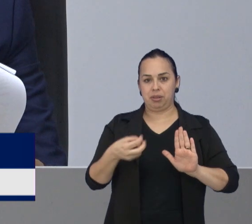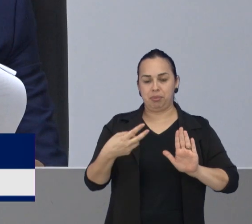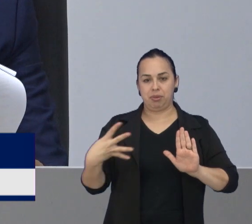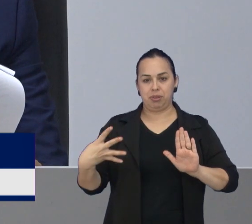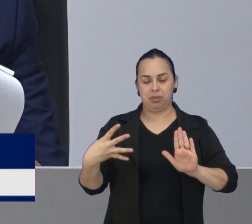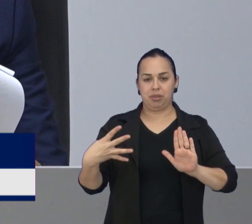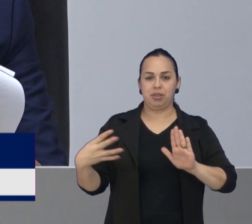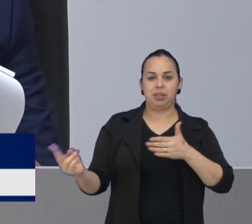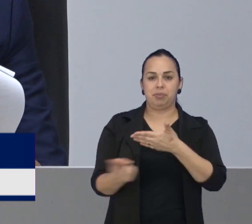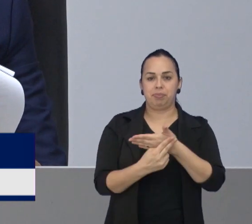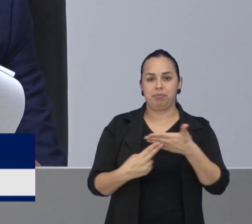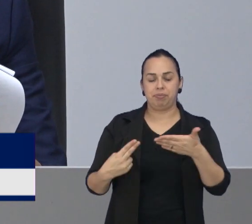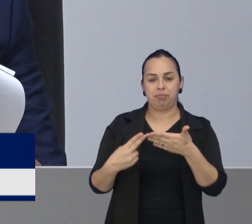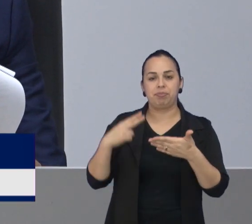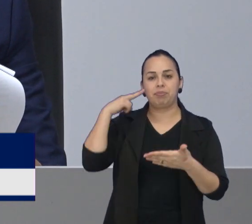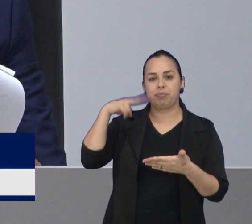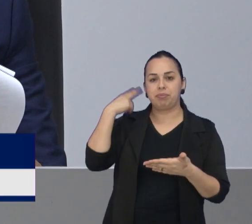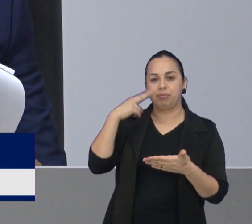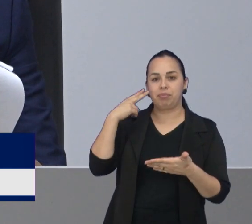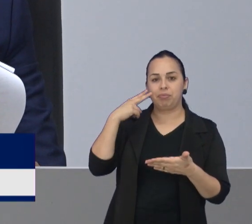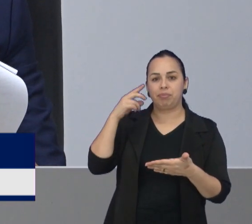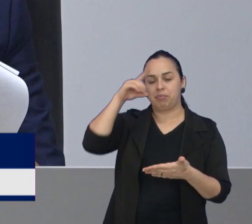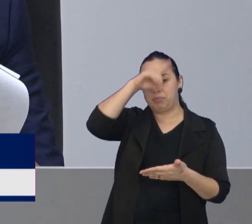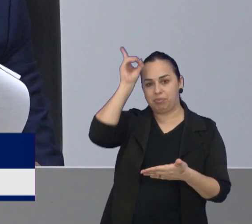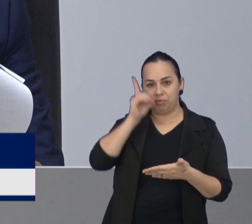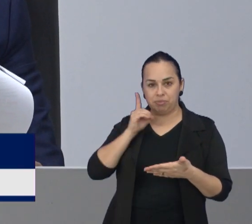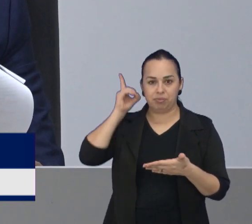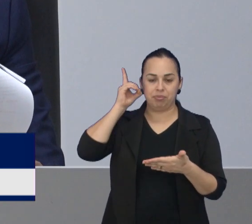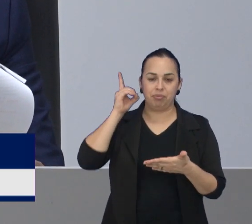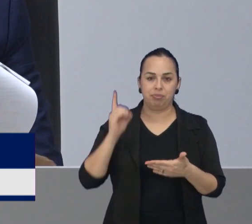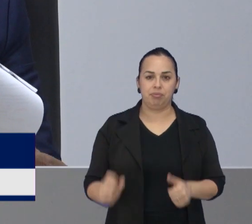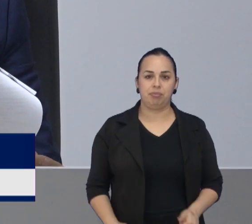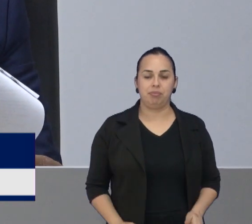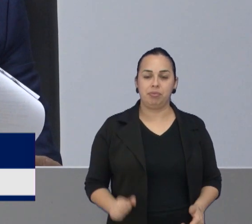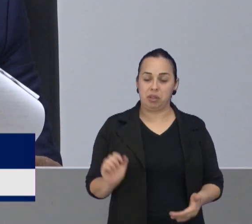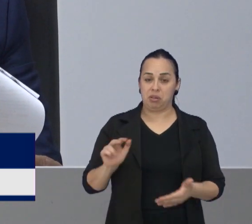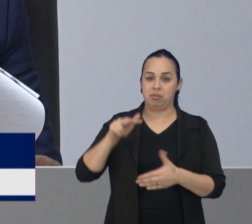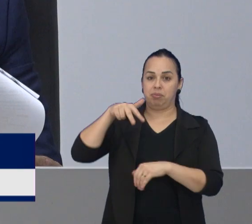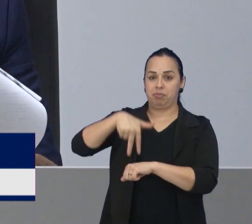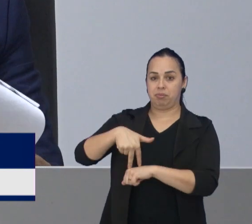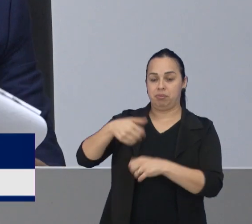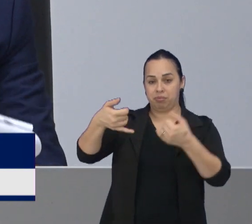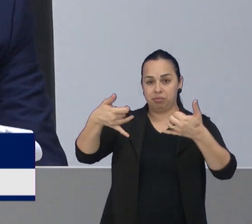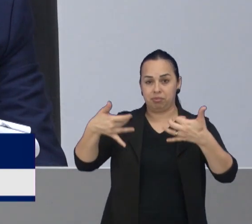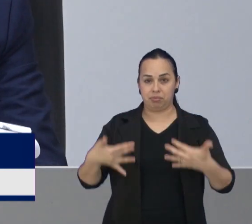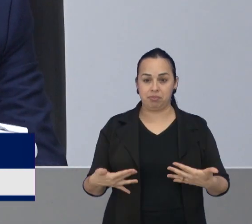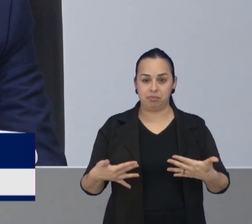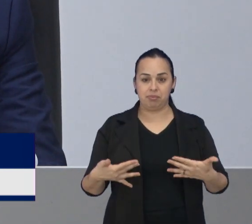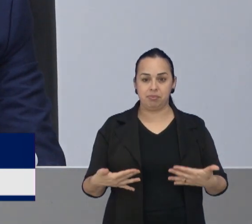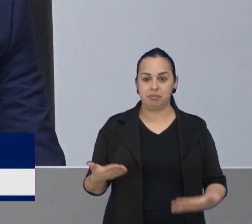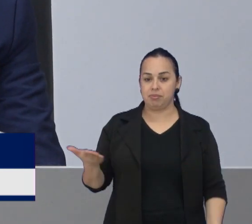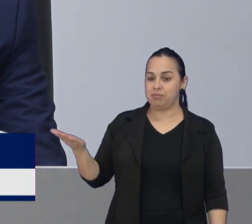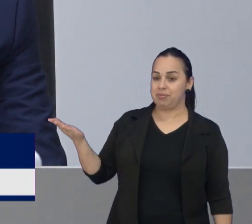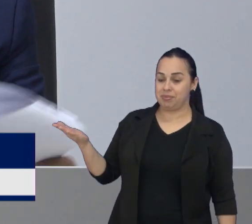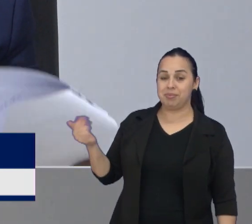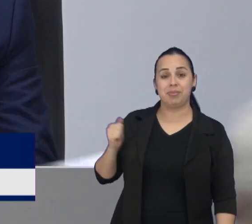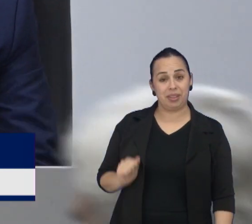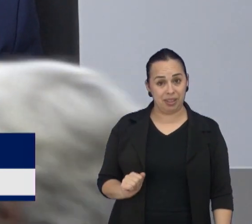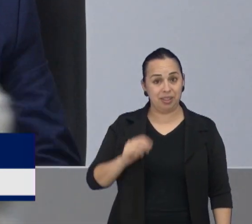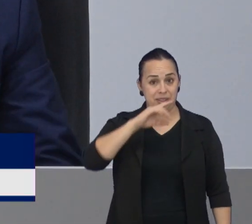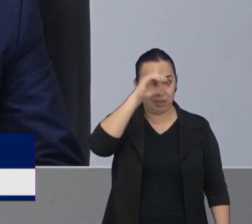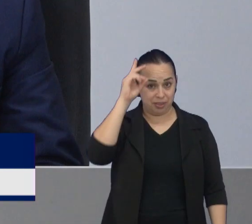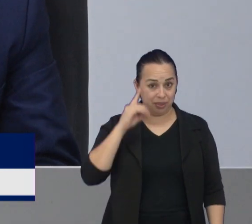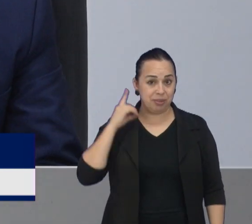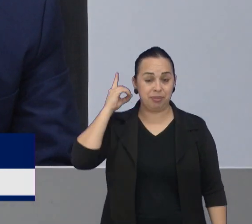130/2024, autoria da vereadora Dulce Rita. Escrita para falar no processo, a